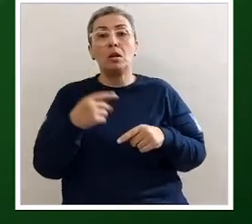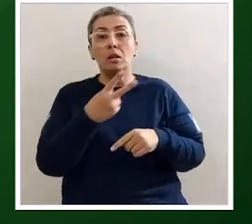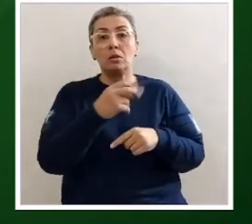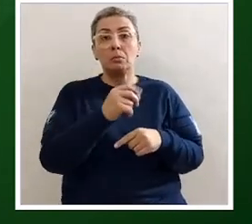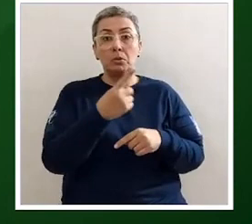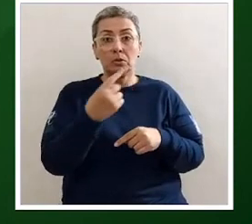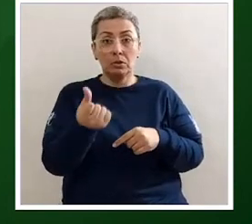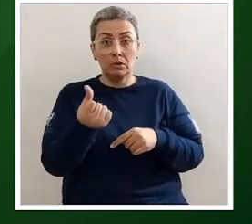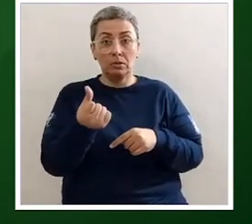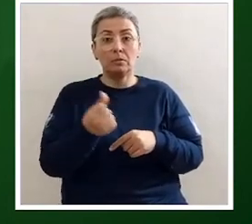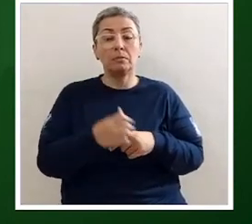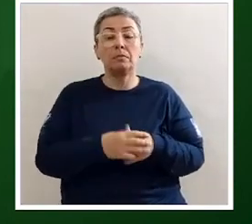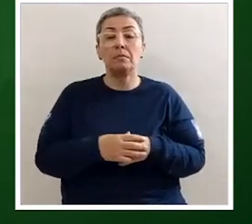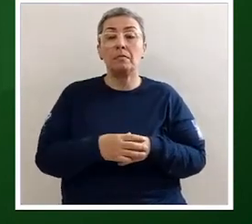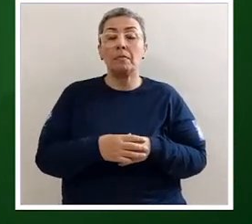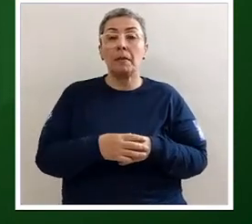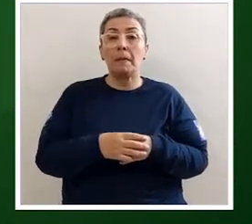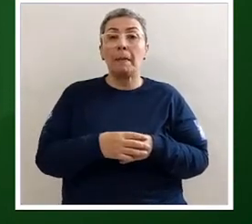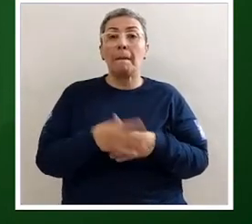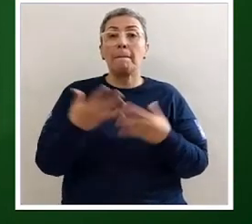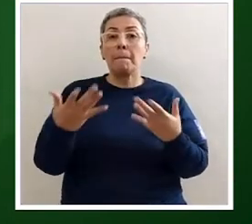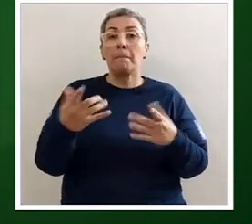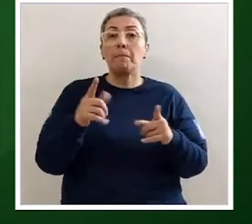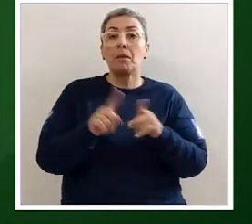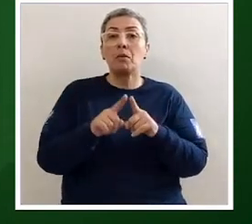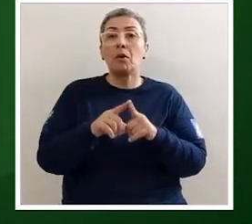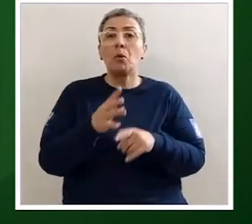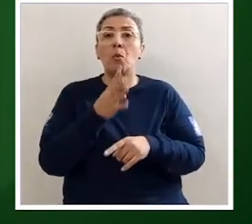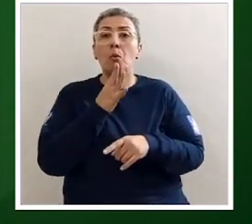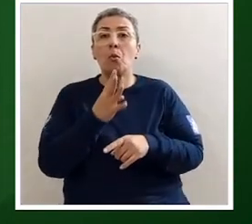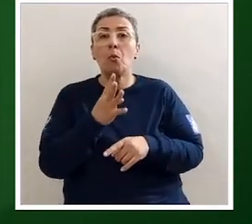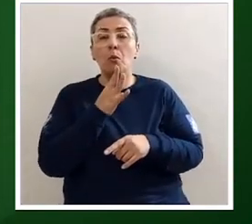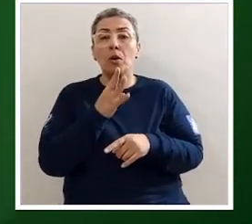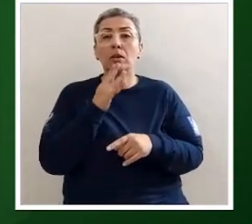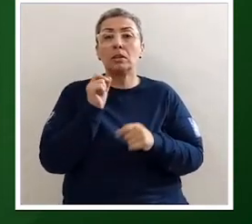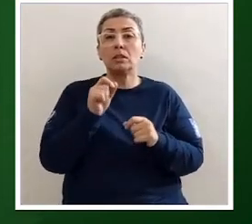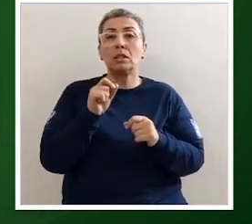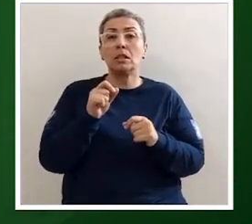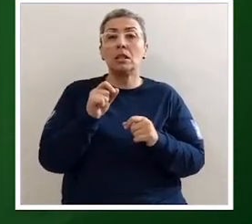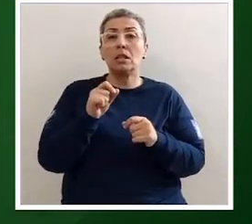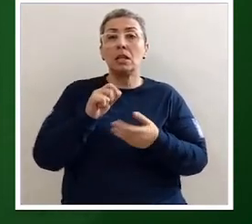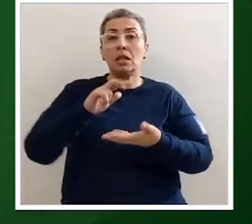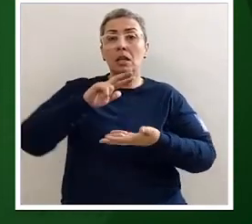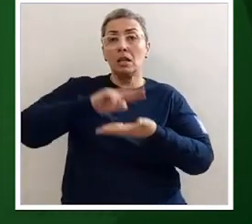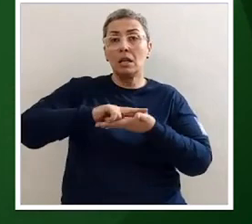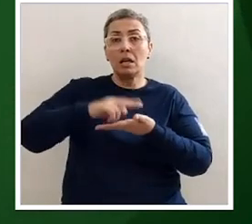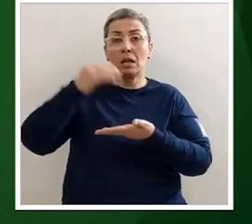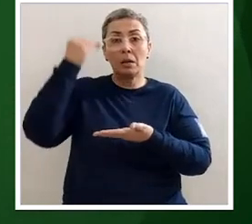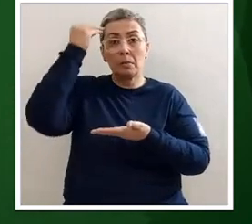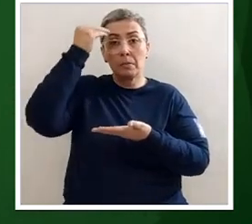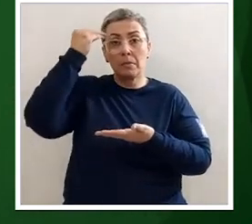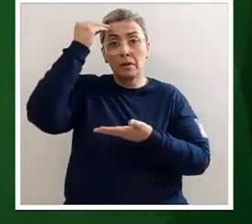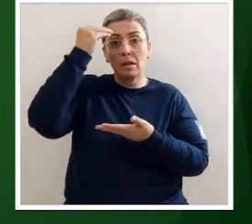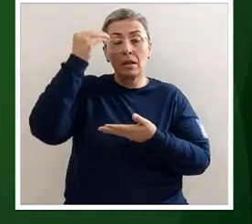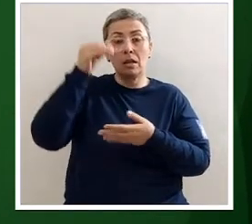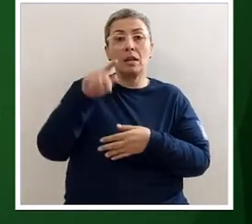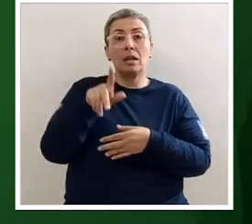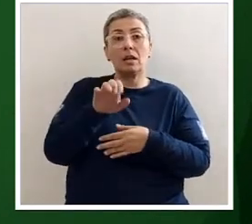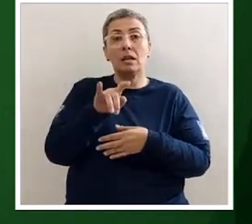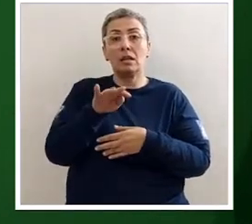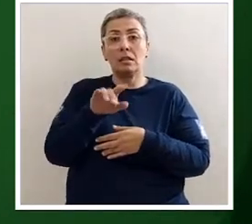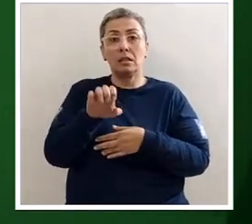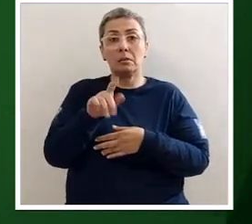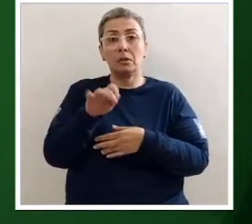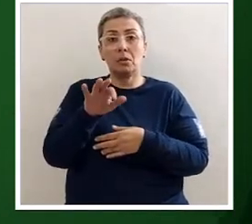2016 a gente conhece a Psiquiatra Dra Cleise proa e